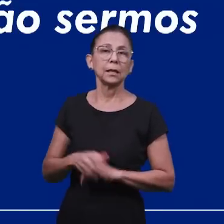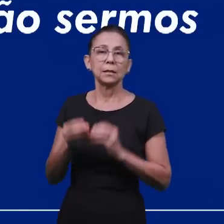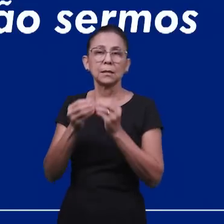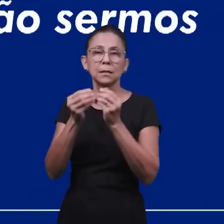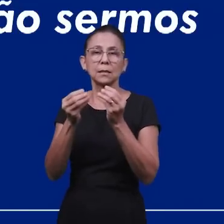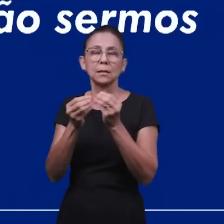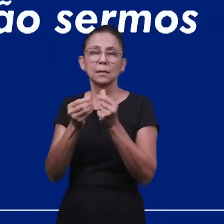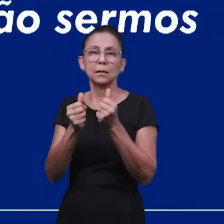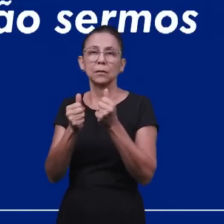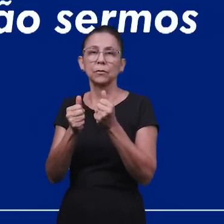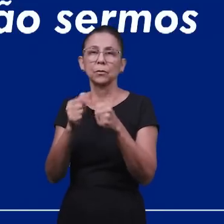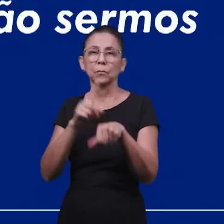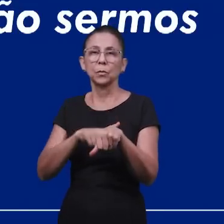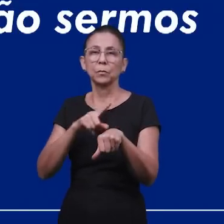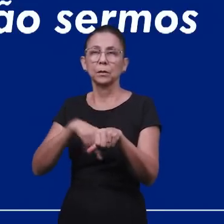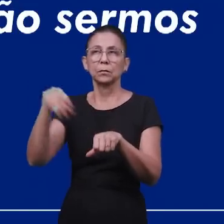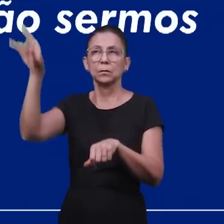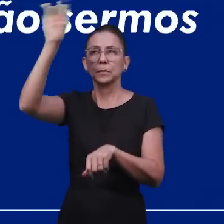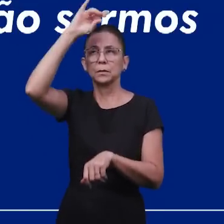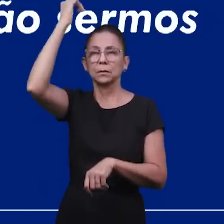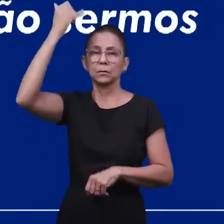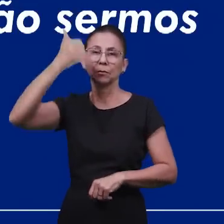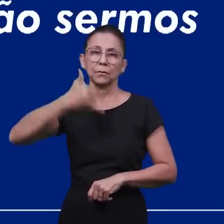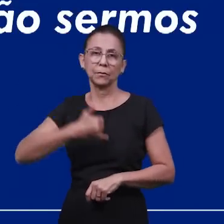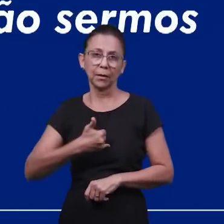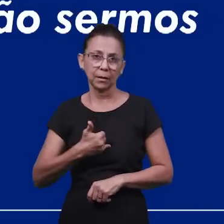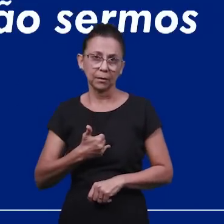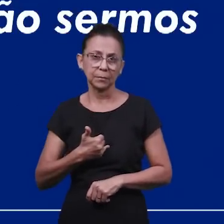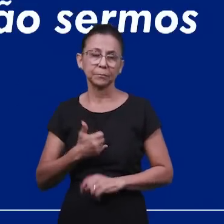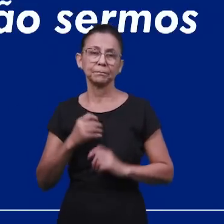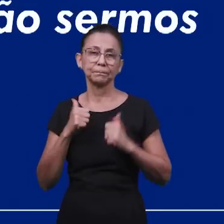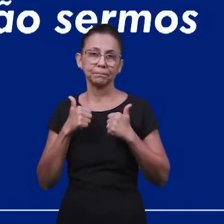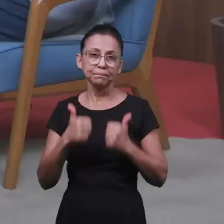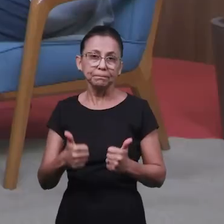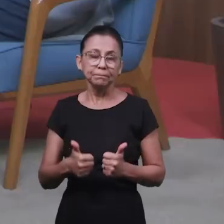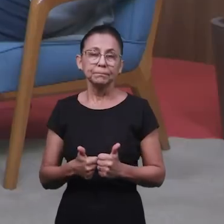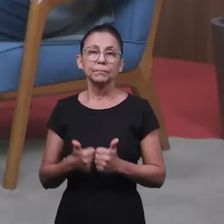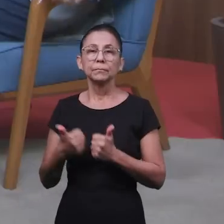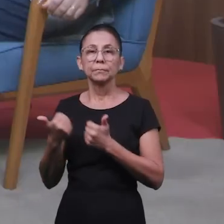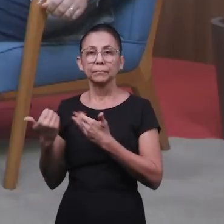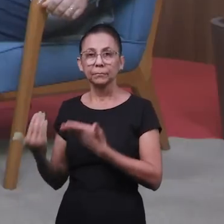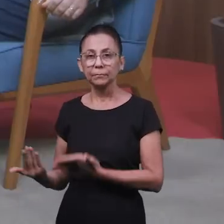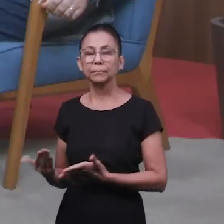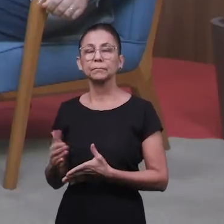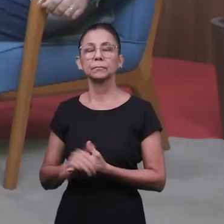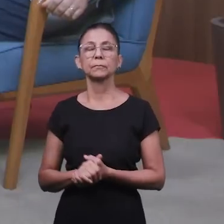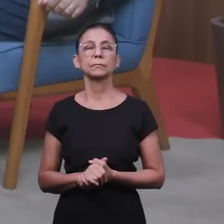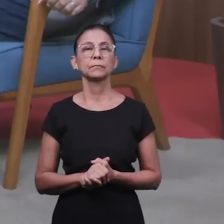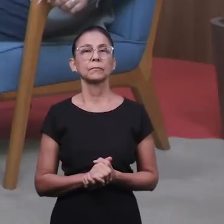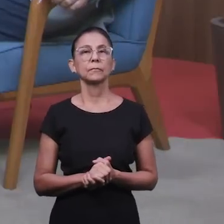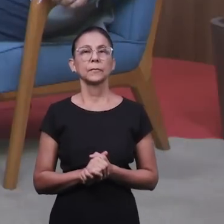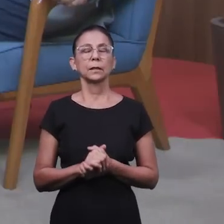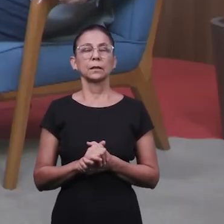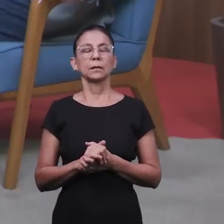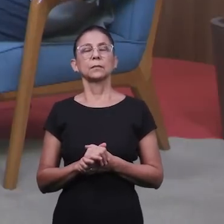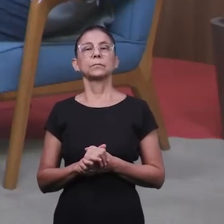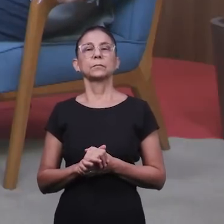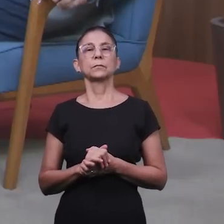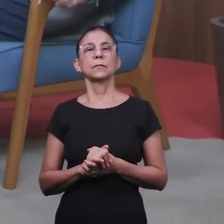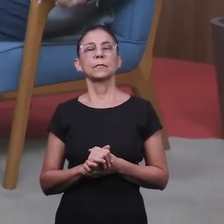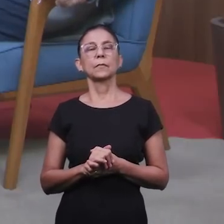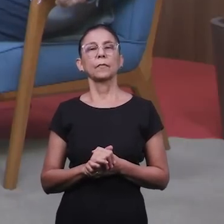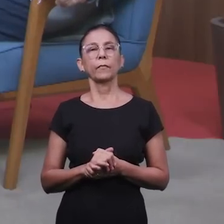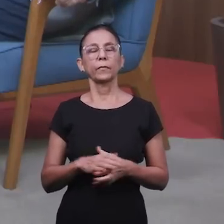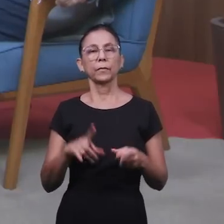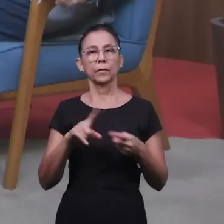Espírito Santo para não sermos atingidos. Então tá aí, estão aí os comentários que foram enviados para nós